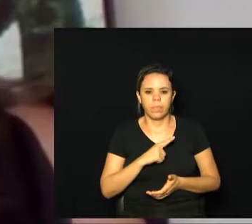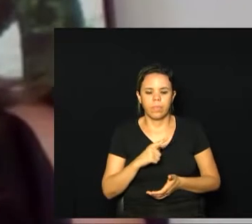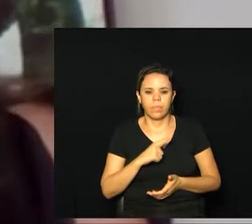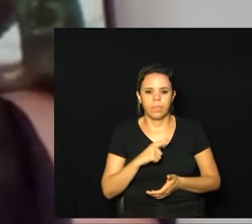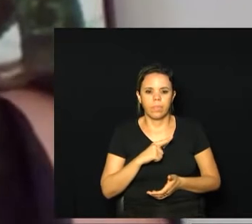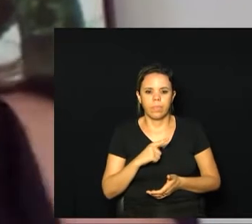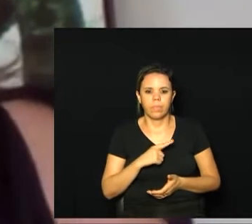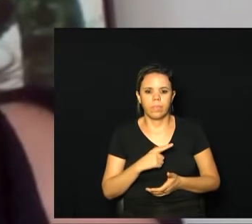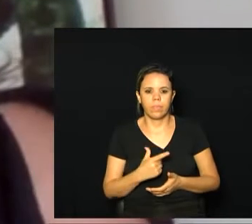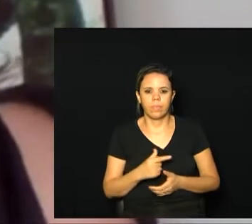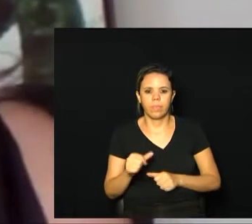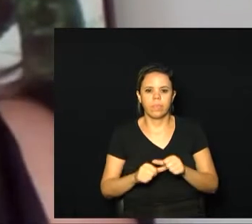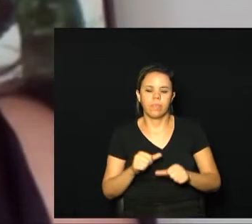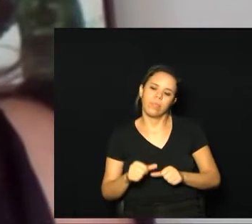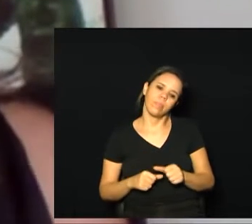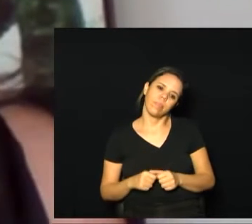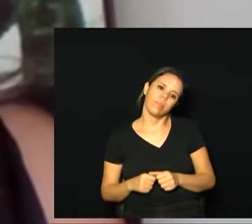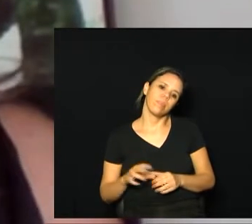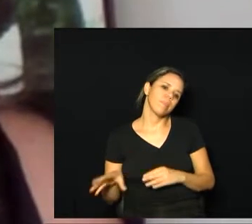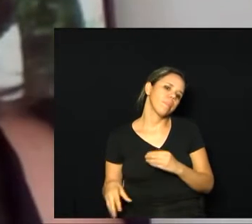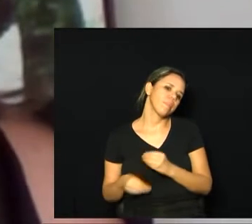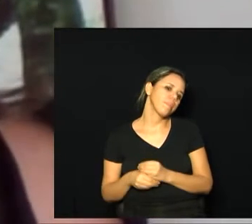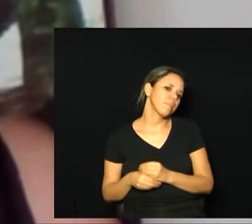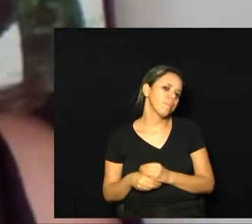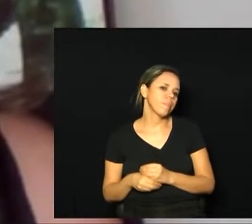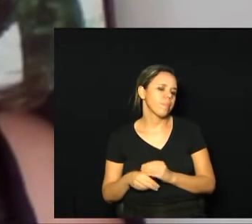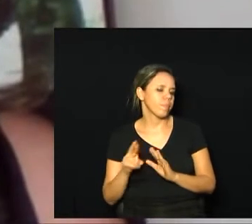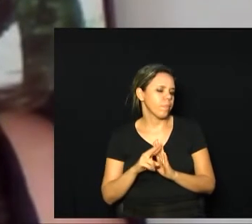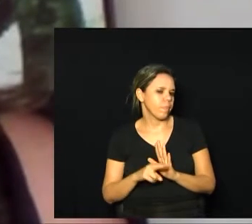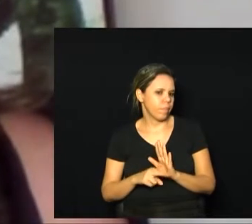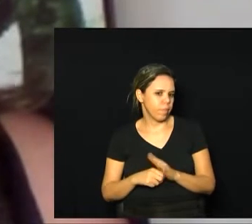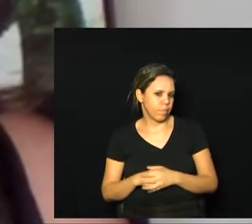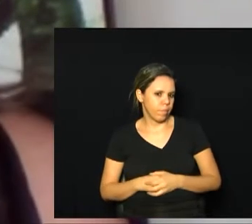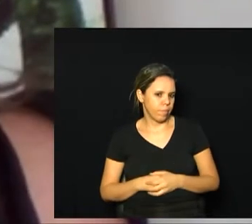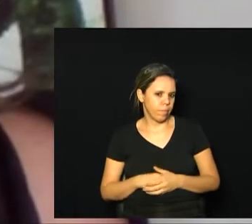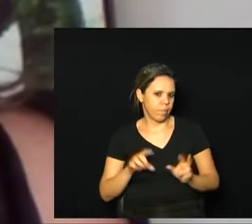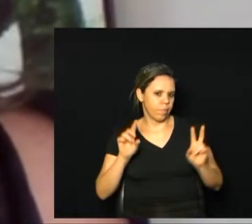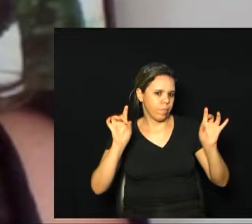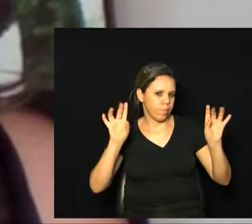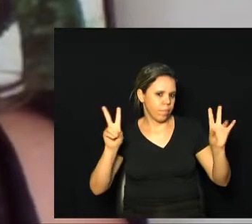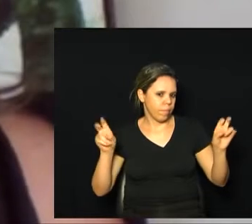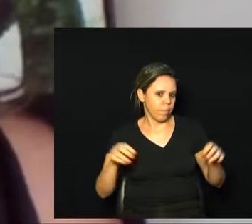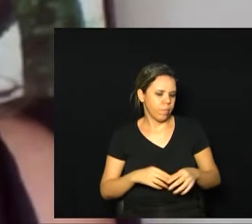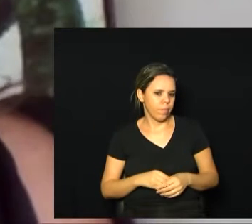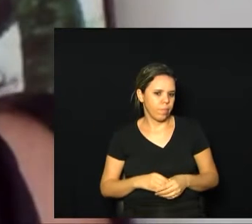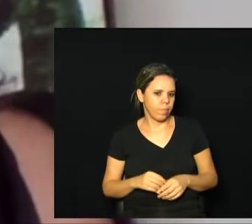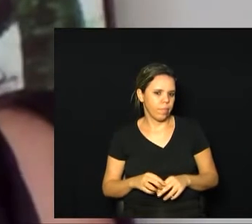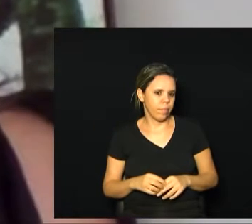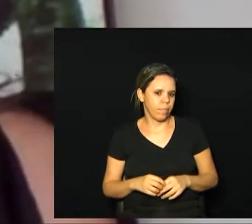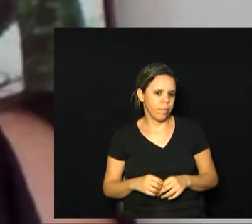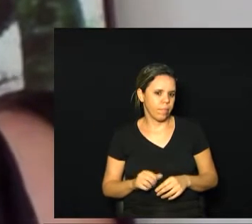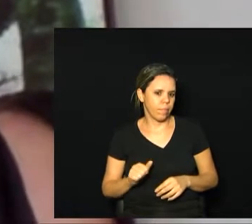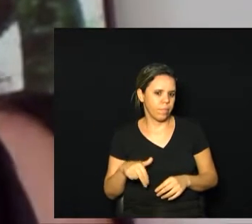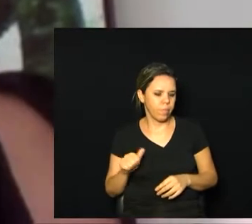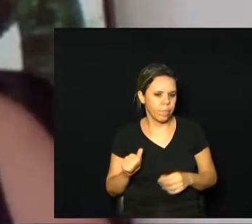houve ali uma alteração, né, uma atualização da norma, em relação a essas questões. Tanto que a